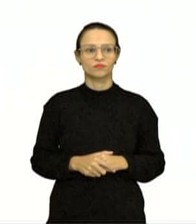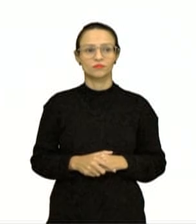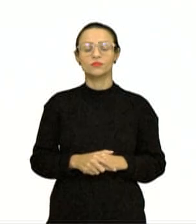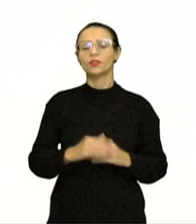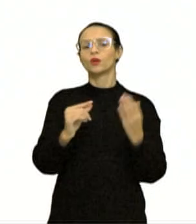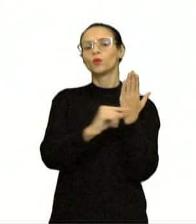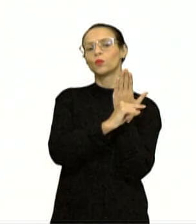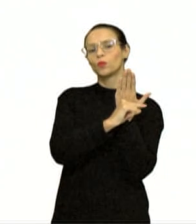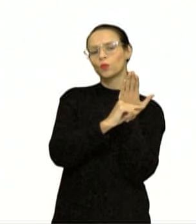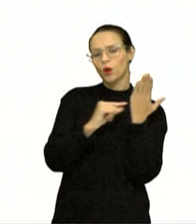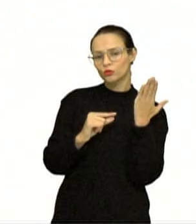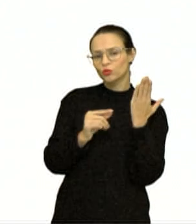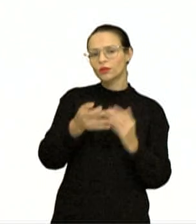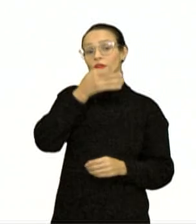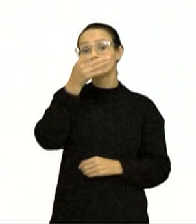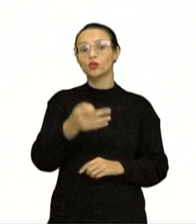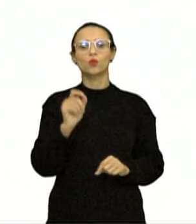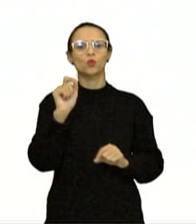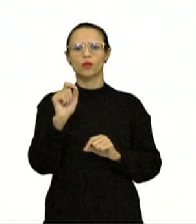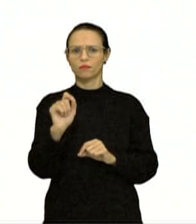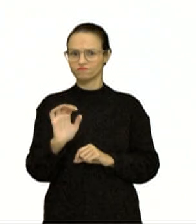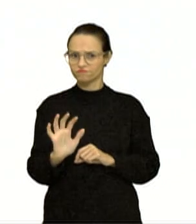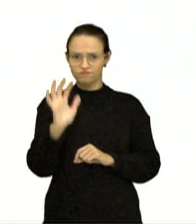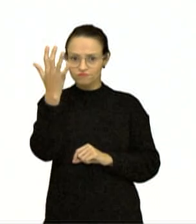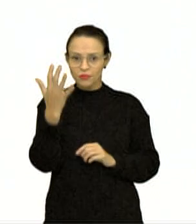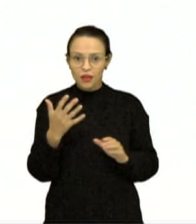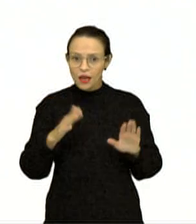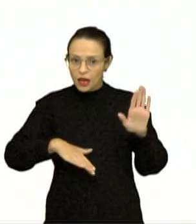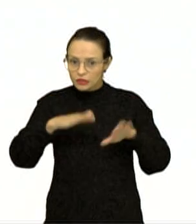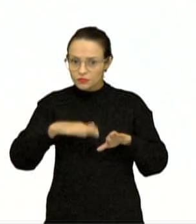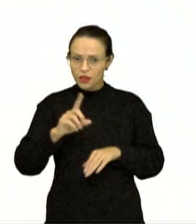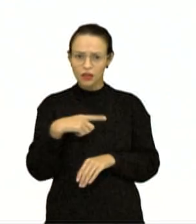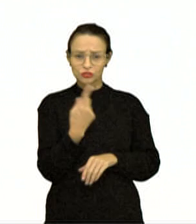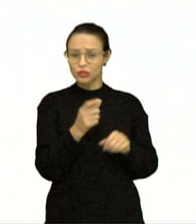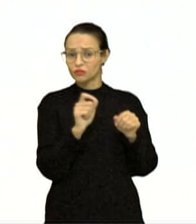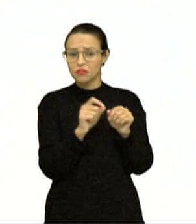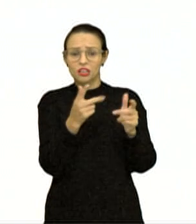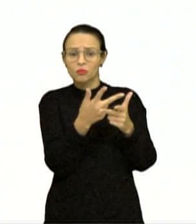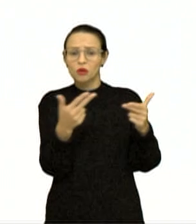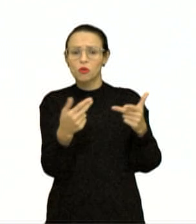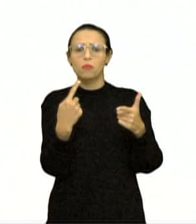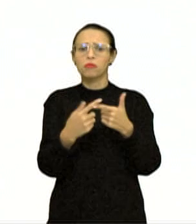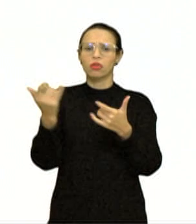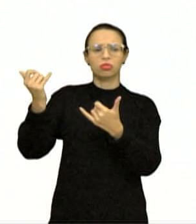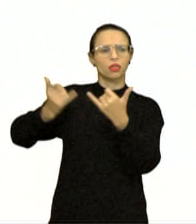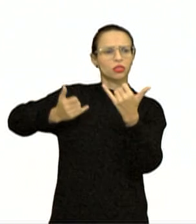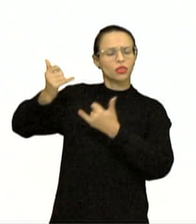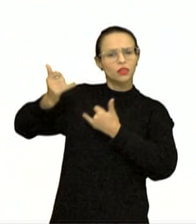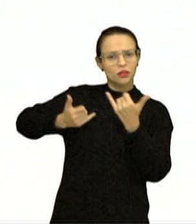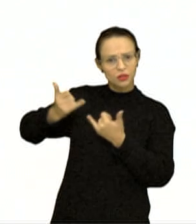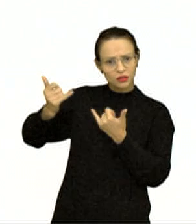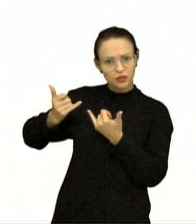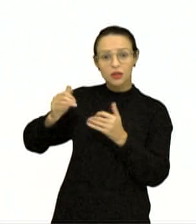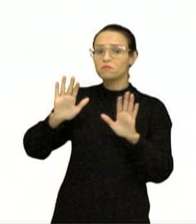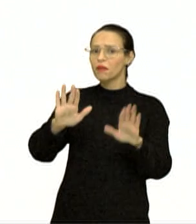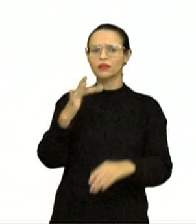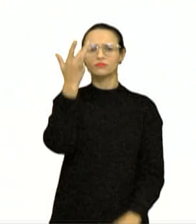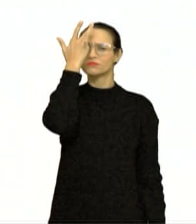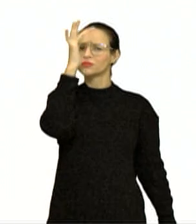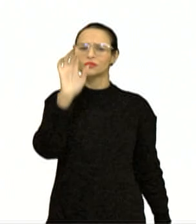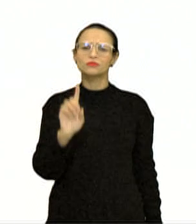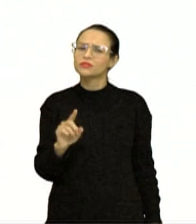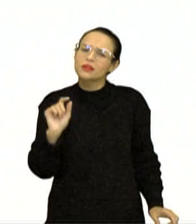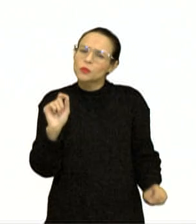autor critica o fato de muitas vezes fazermos algo somente porque nos foi dito, sem sabermos o